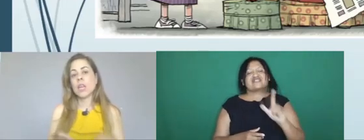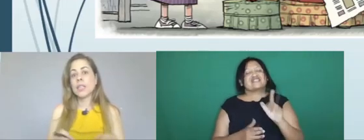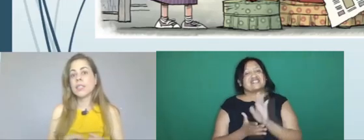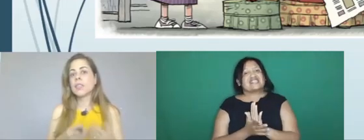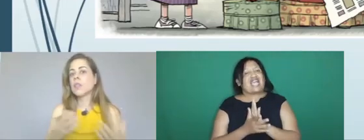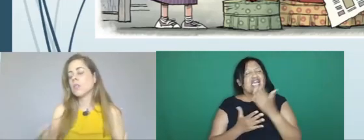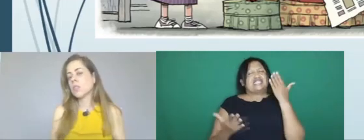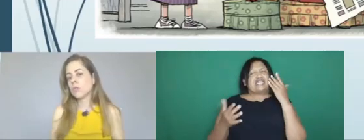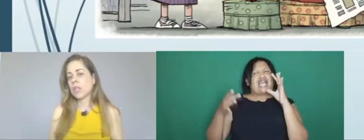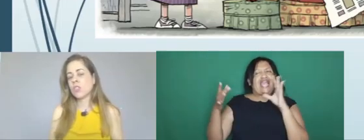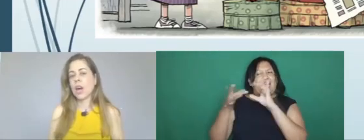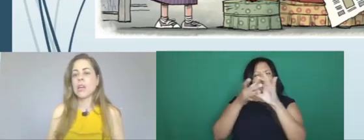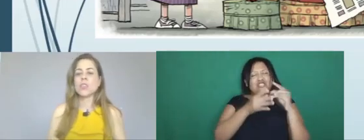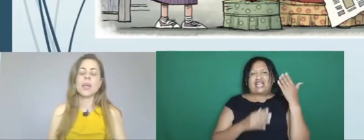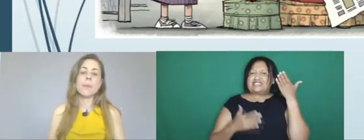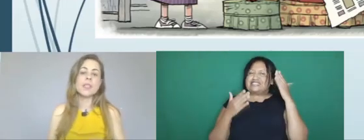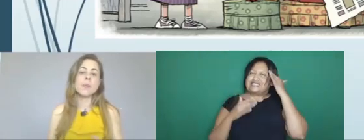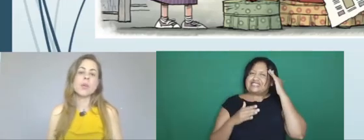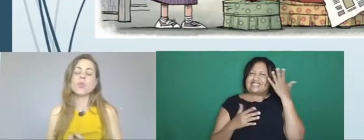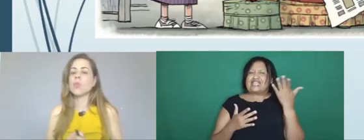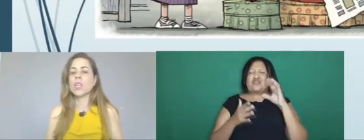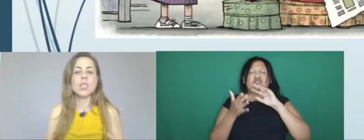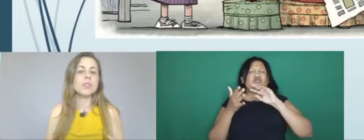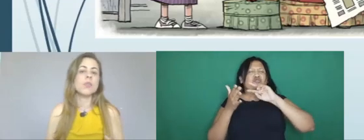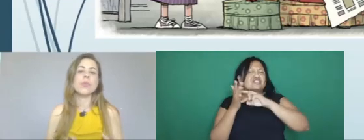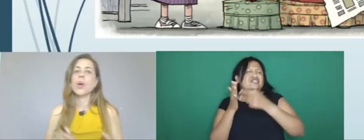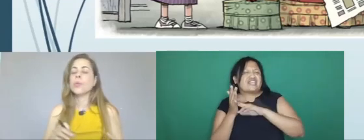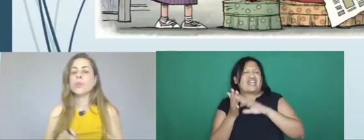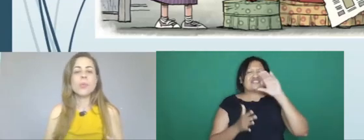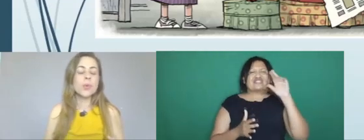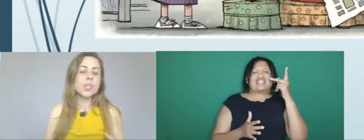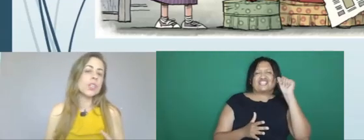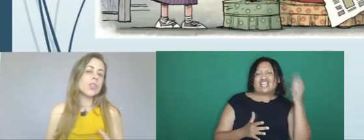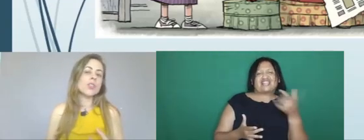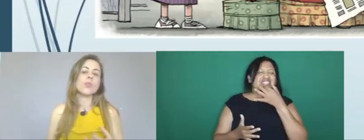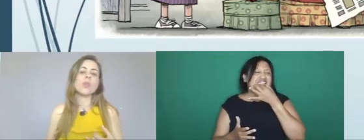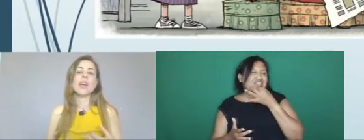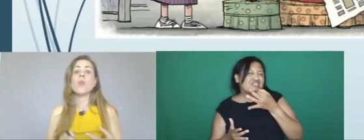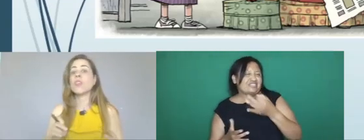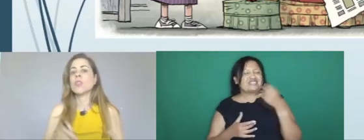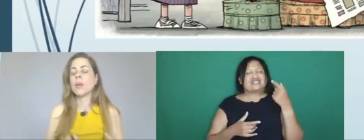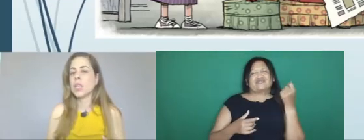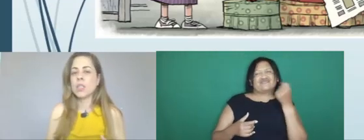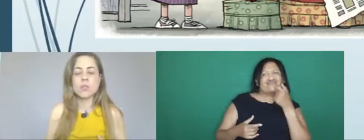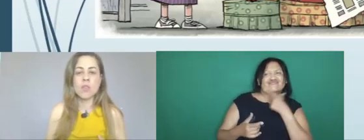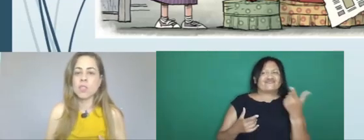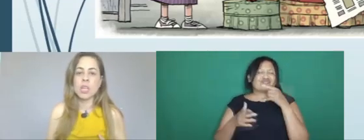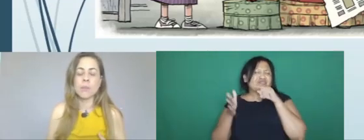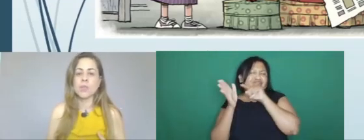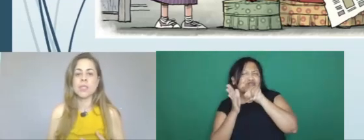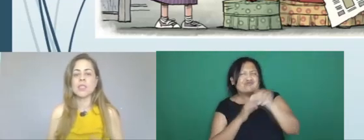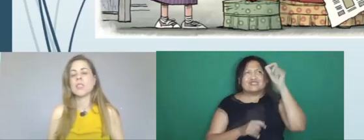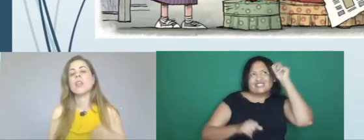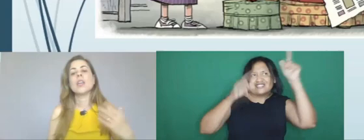relacionar e entender o sentido da charge né percebeu o Tom crítico o Tom humorístico né o questionamento talvez